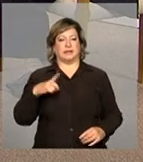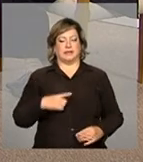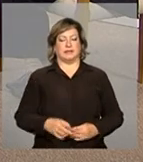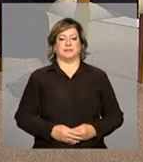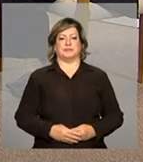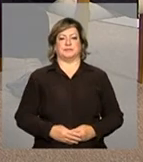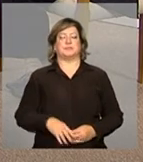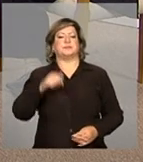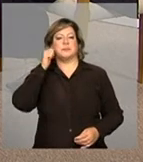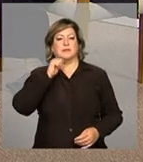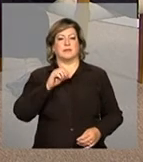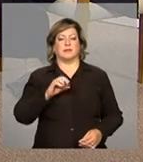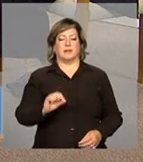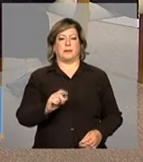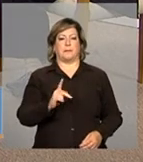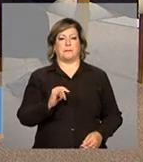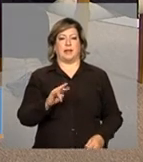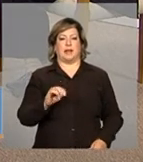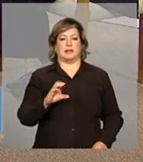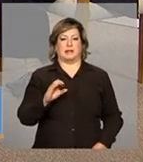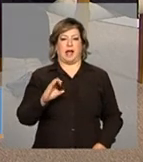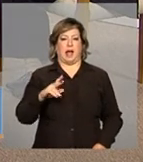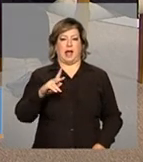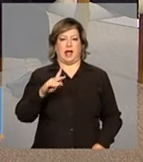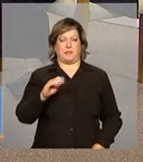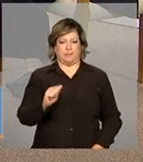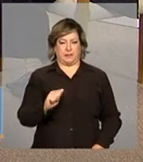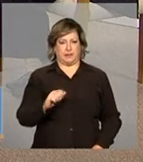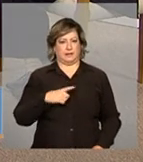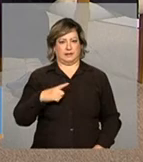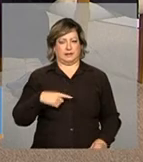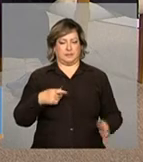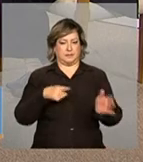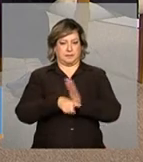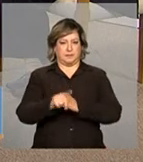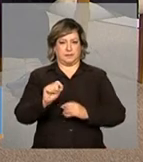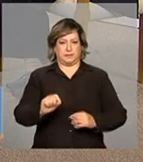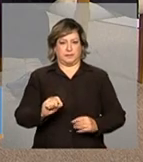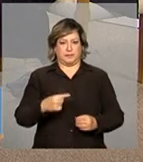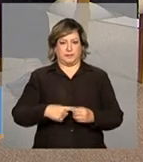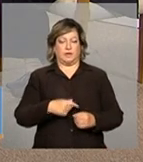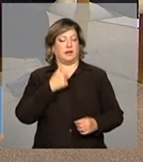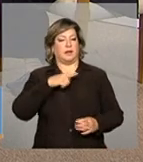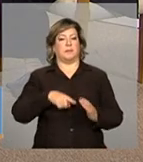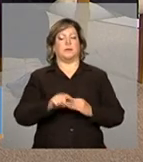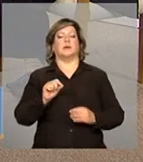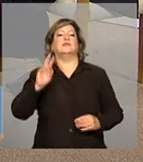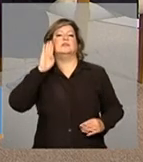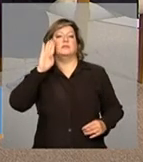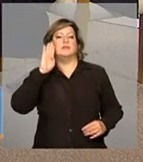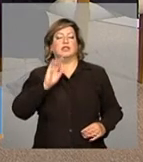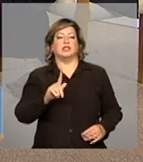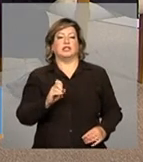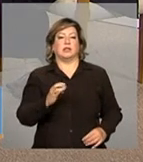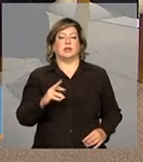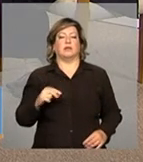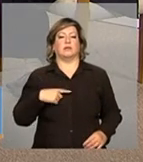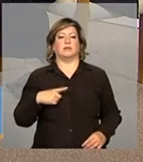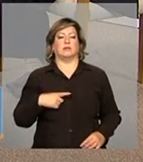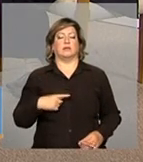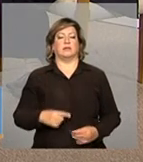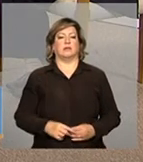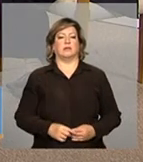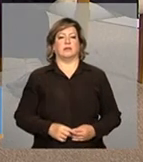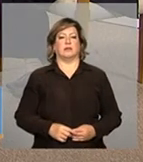a Cecília Menezes de Piracicaba ela diz assim com relação a prioridade de gestão é de